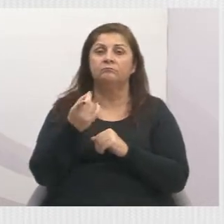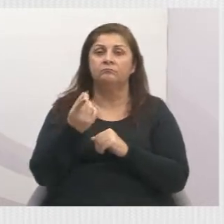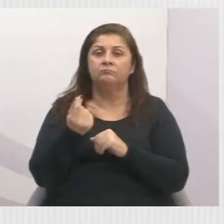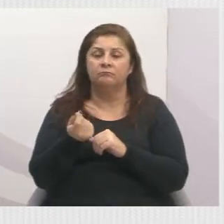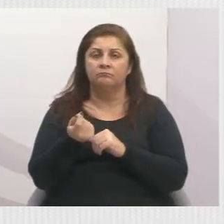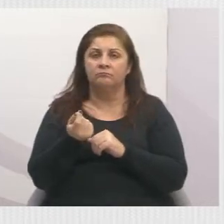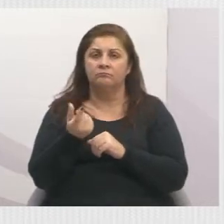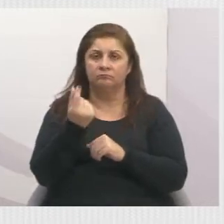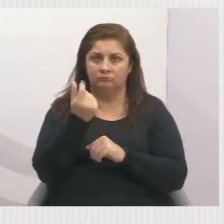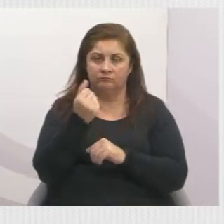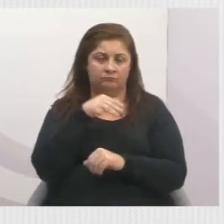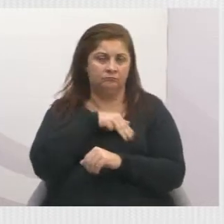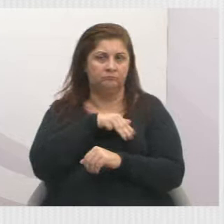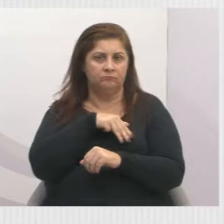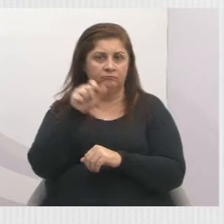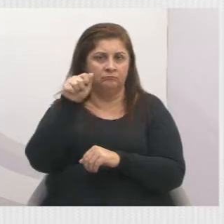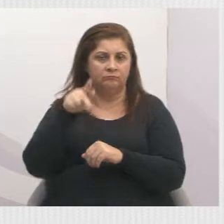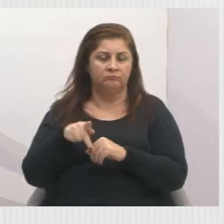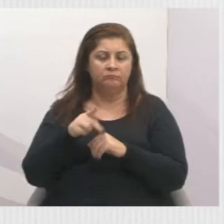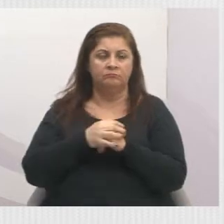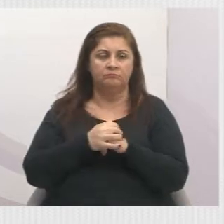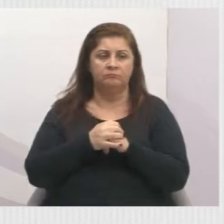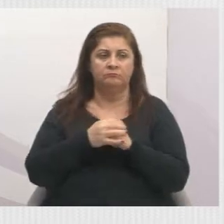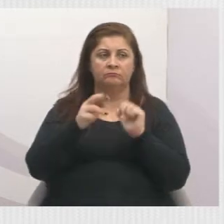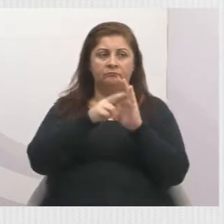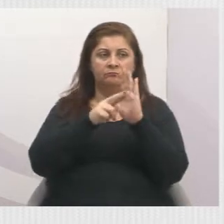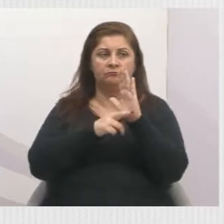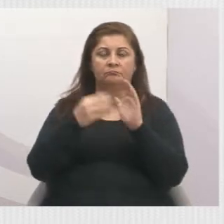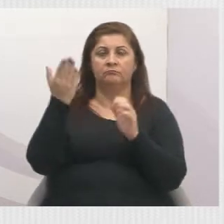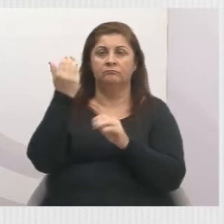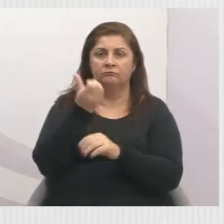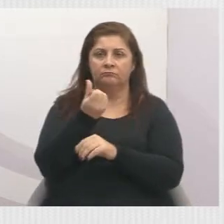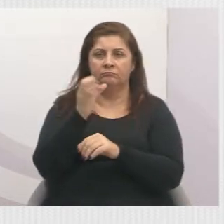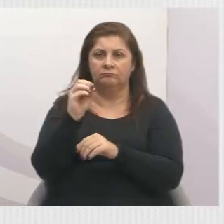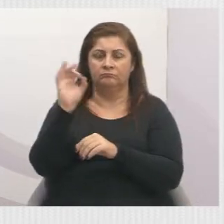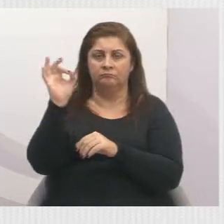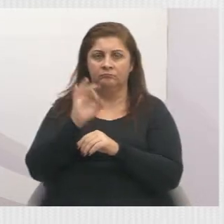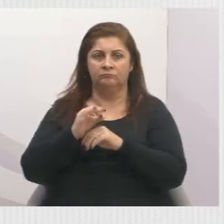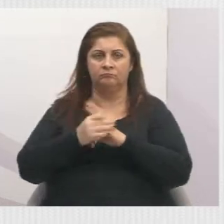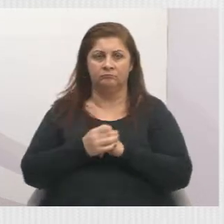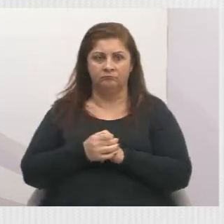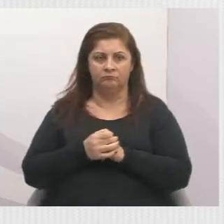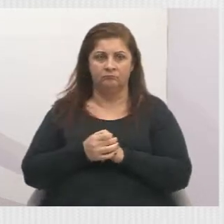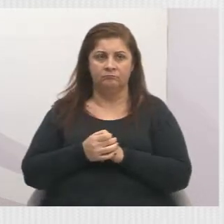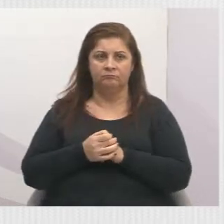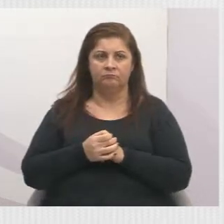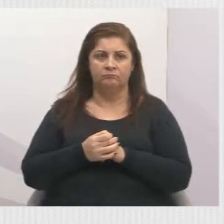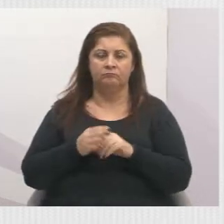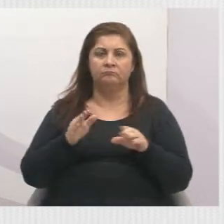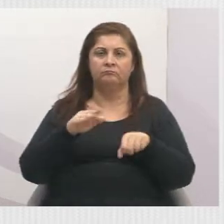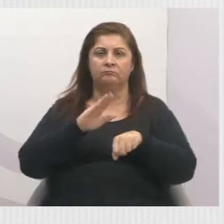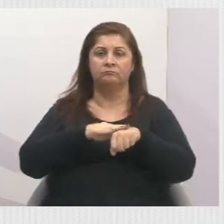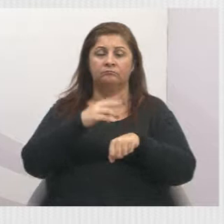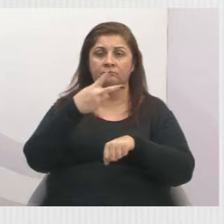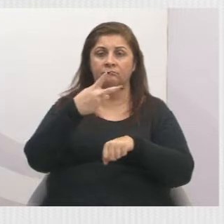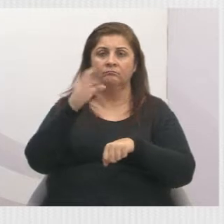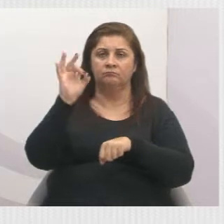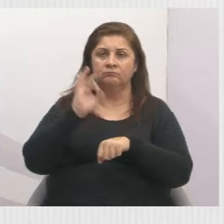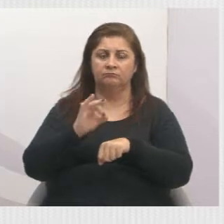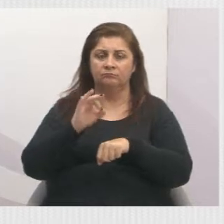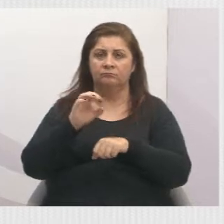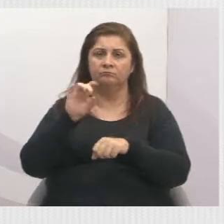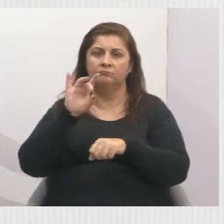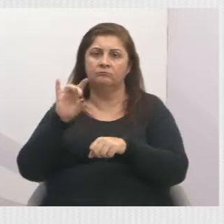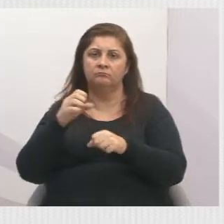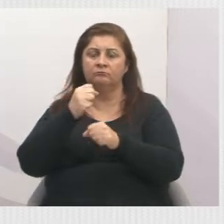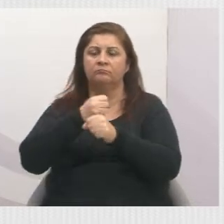seria a aposentadoria, a regra sugerida, 60% da média, mais 2% por